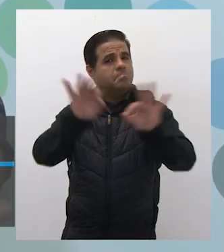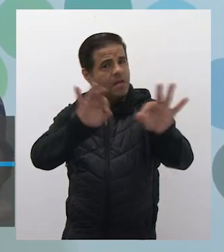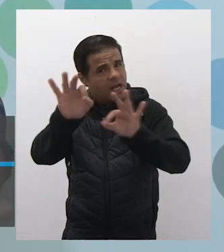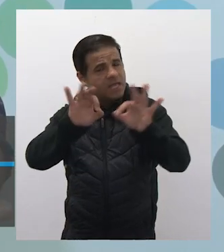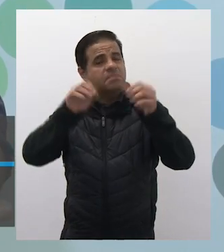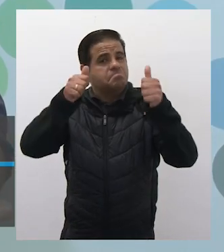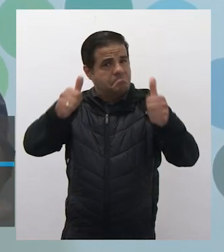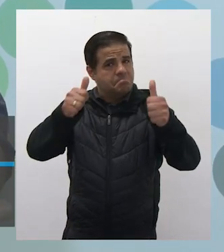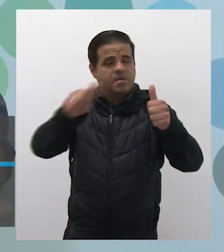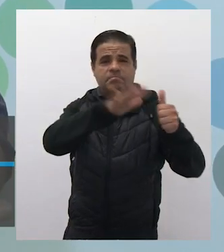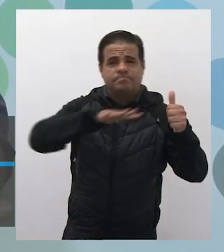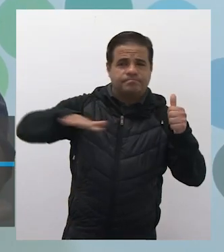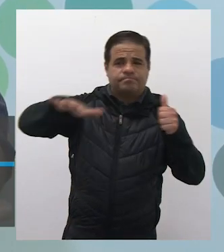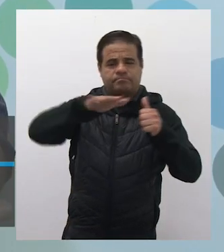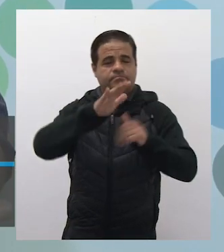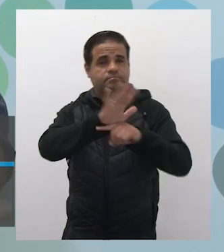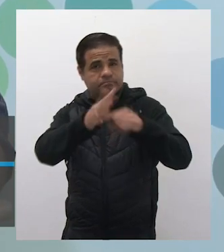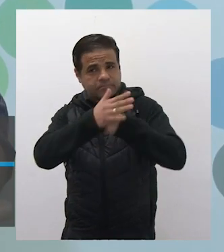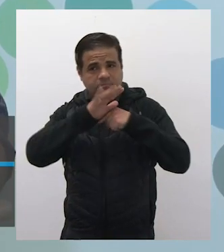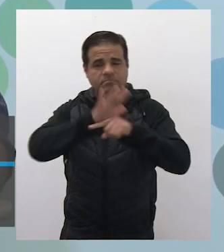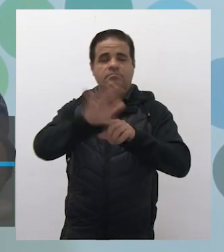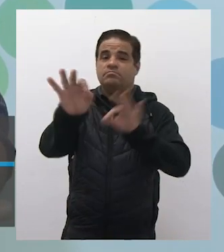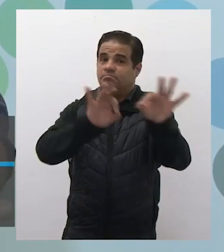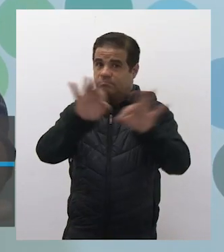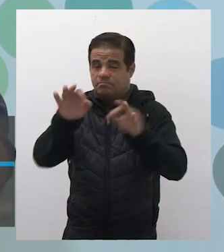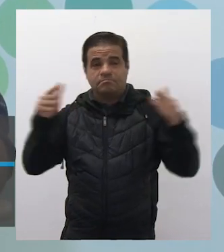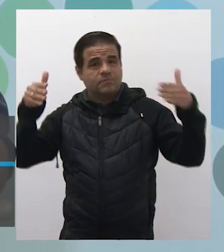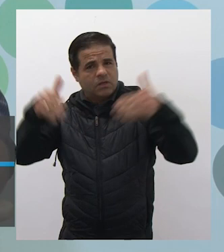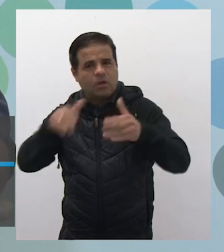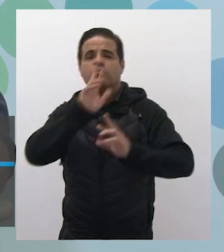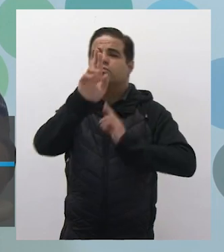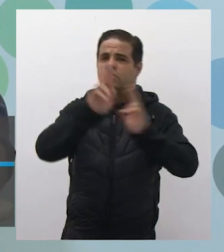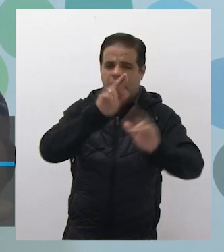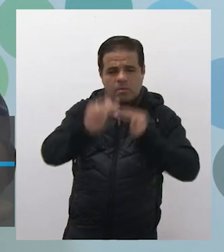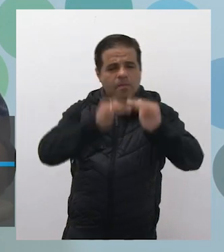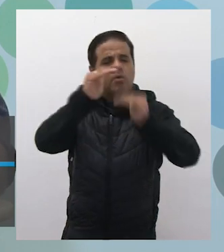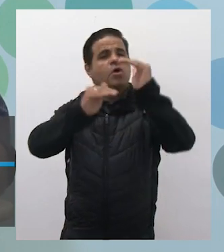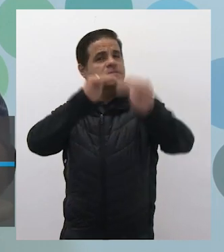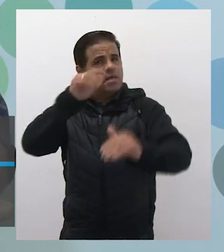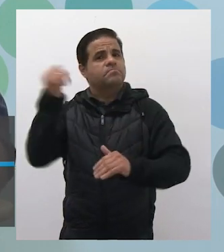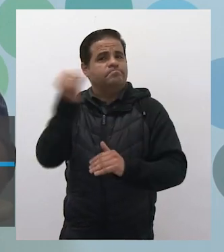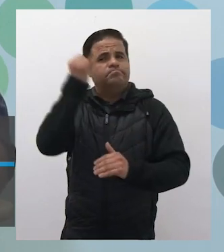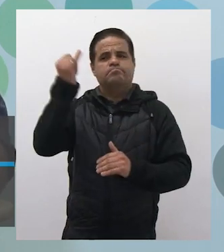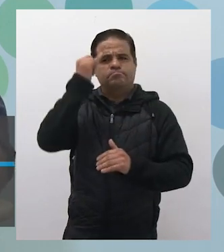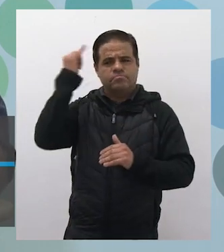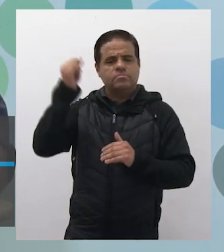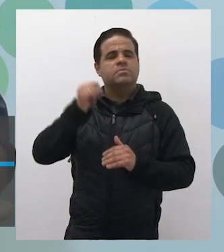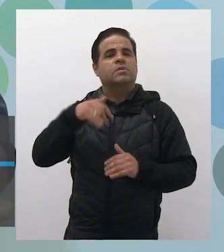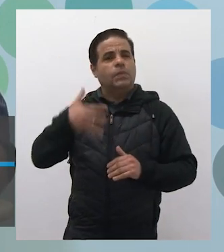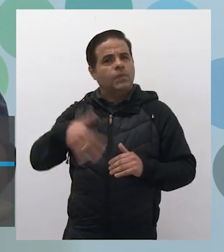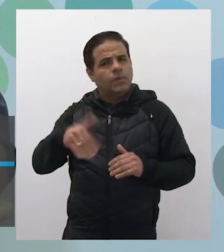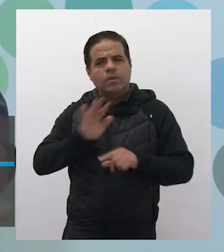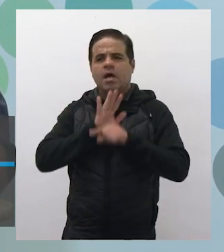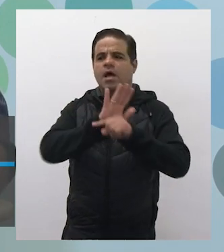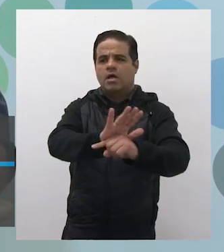planejadas, colaboração e comprometimento com o resultado e com o processo, que é importantíssimo, né?